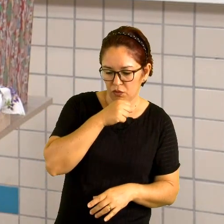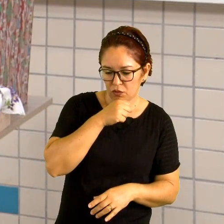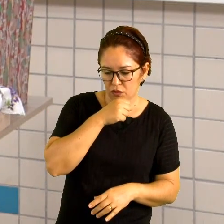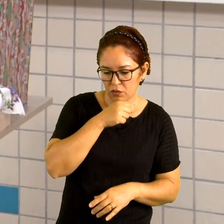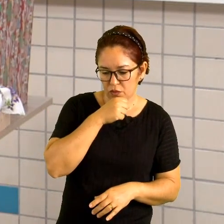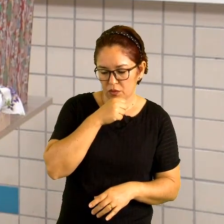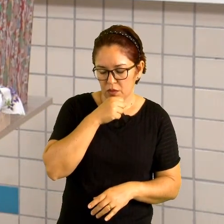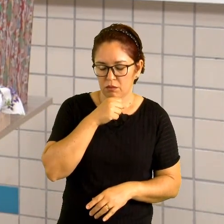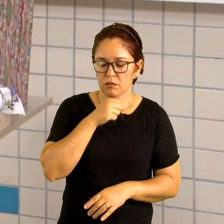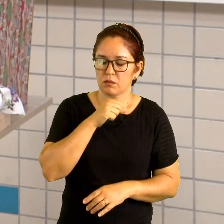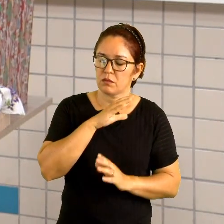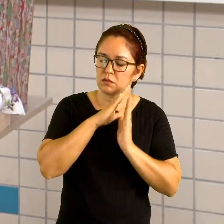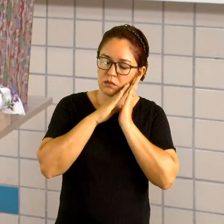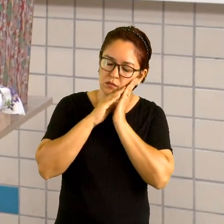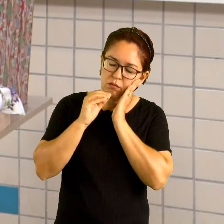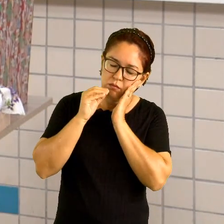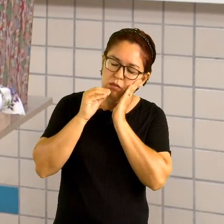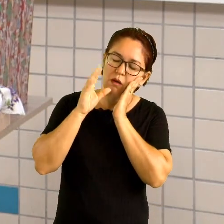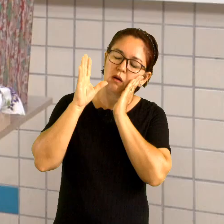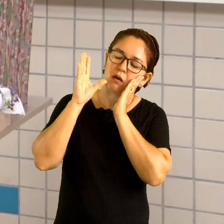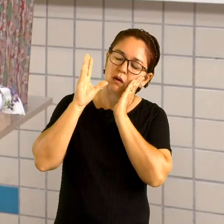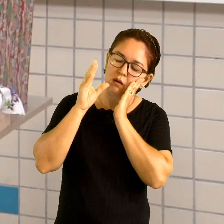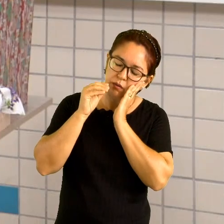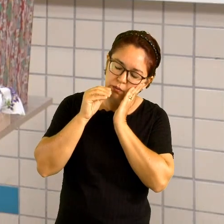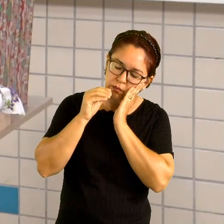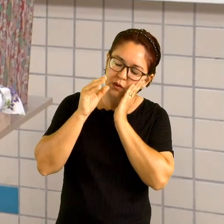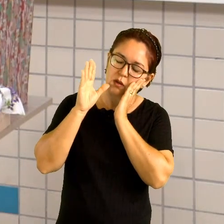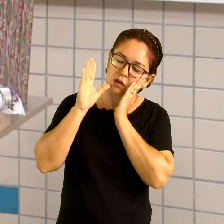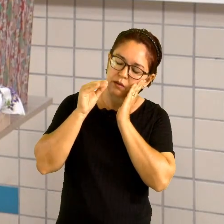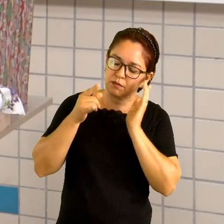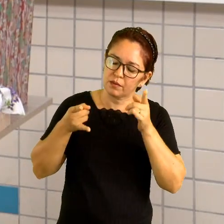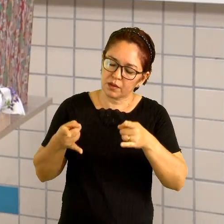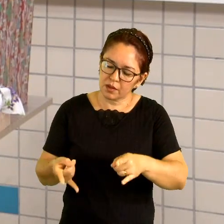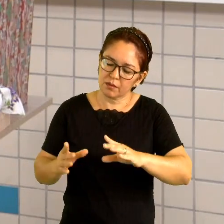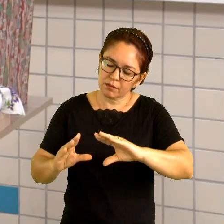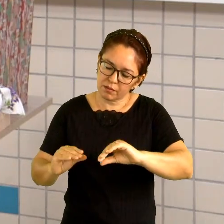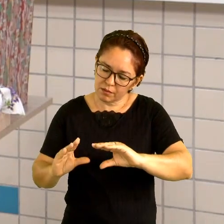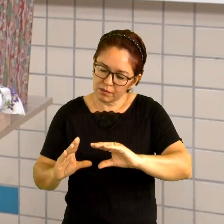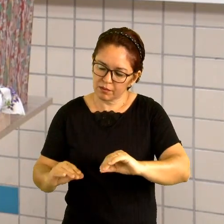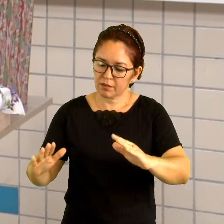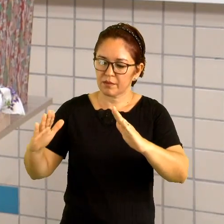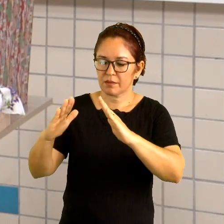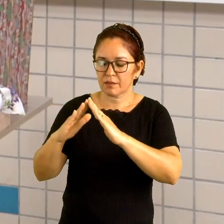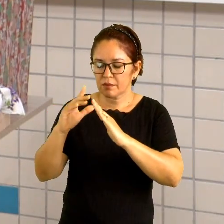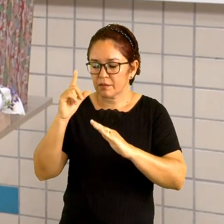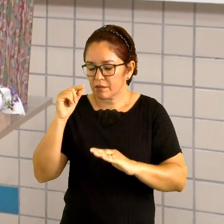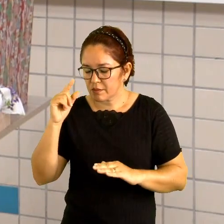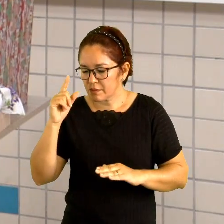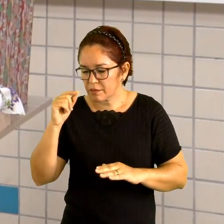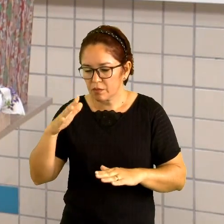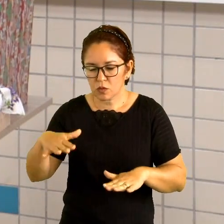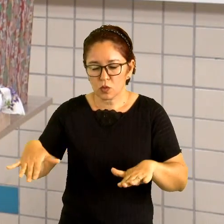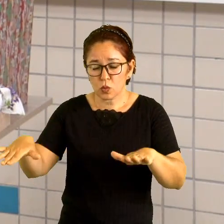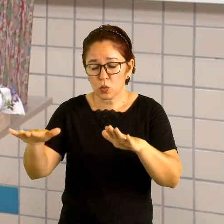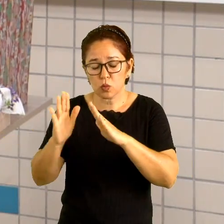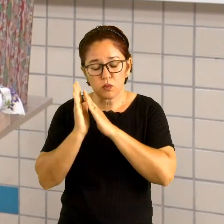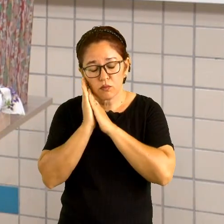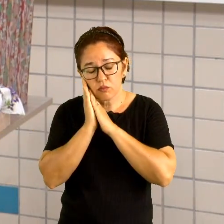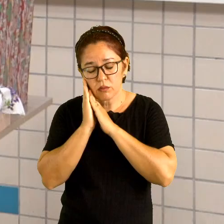avó roncando, numa cama aconchegante, numa casa sonolenta, onde todos viviam